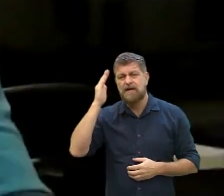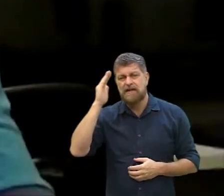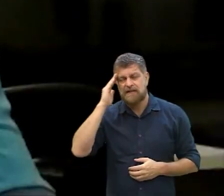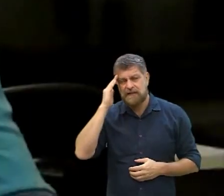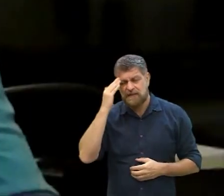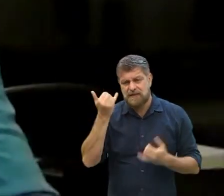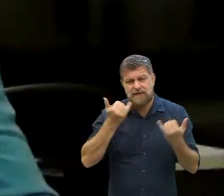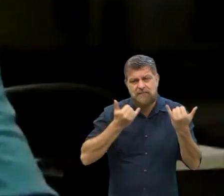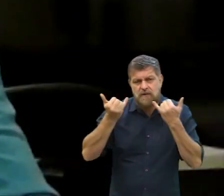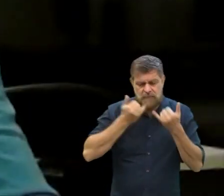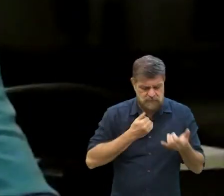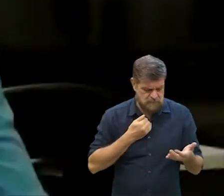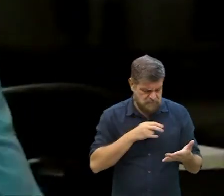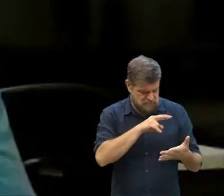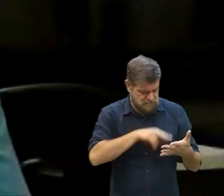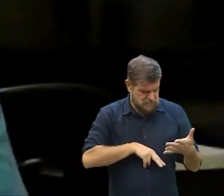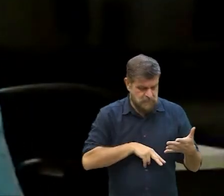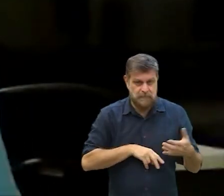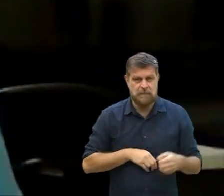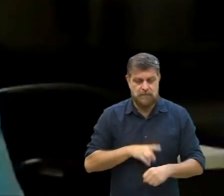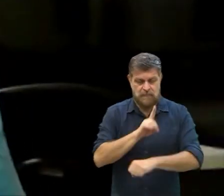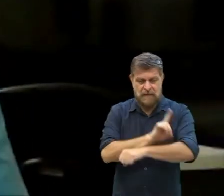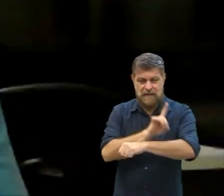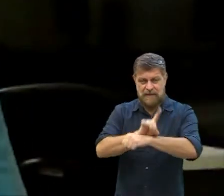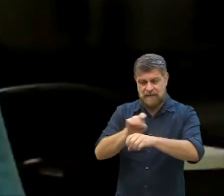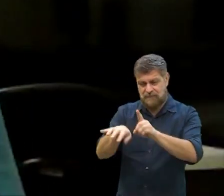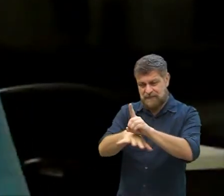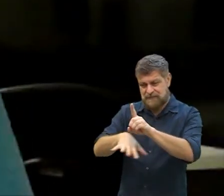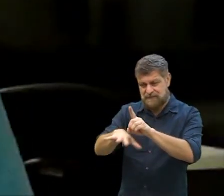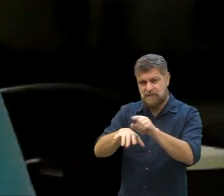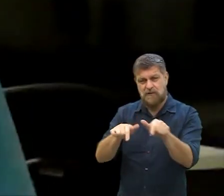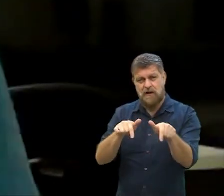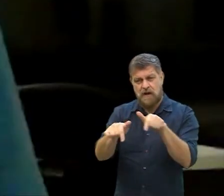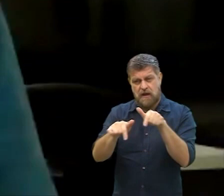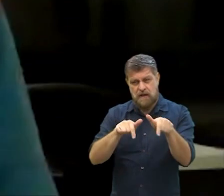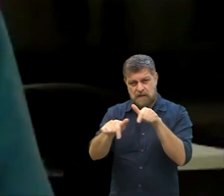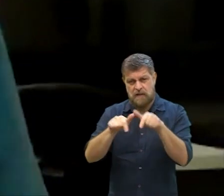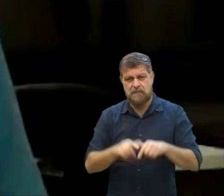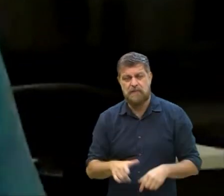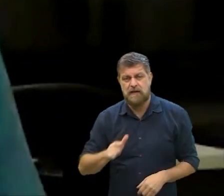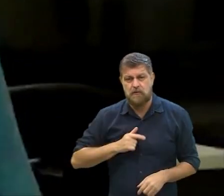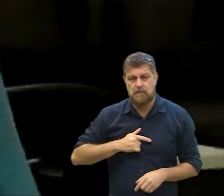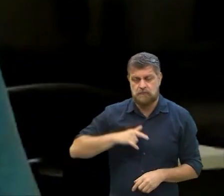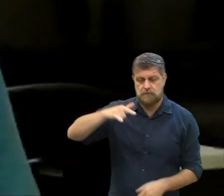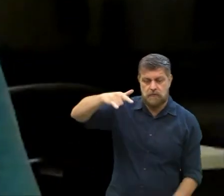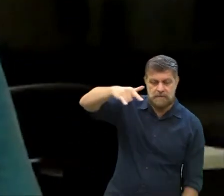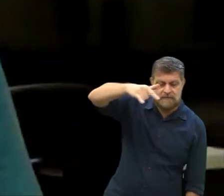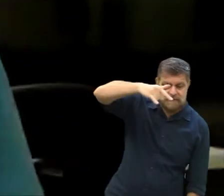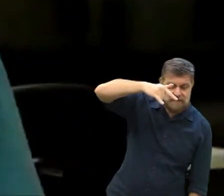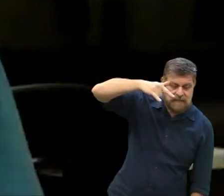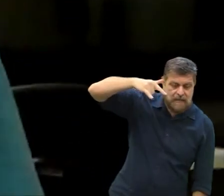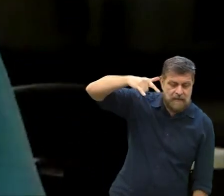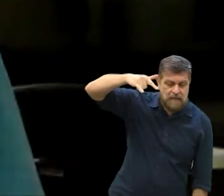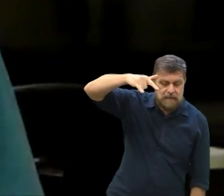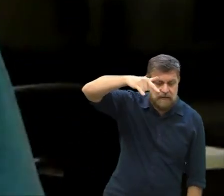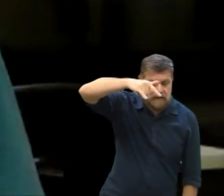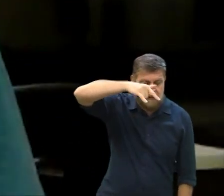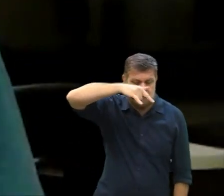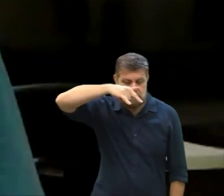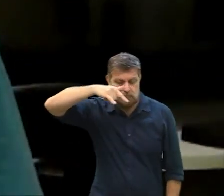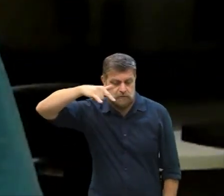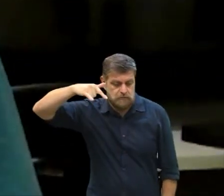Na realidade, a Defesa Civil ela trabalha com o que nós chamamos de monitoramento por satélite.